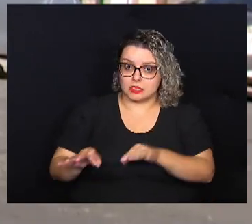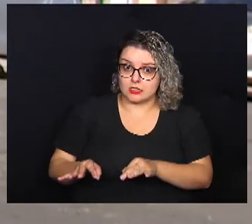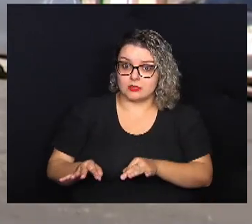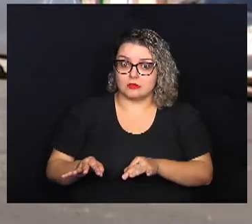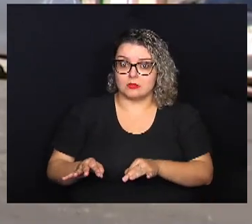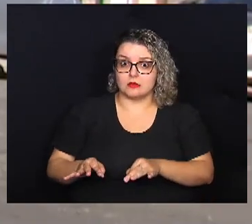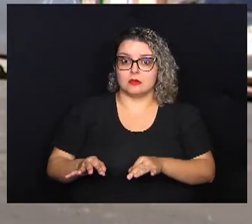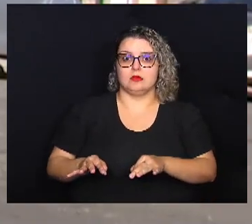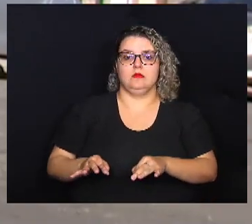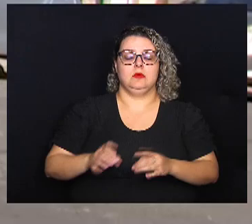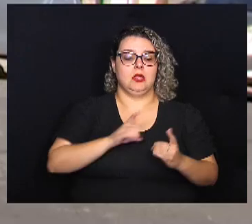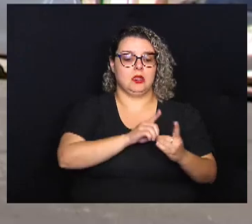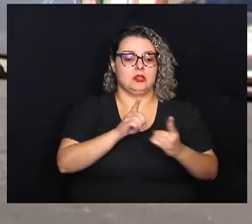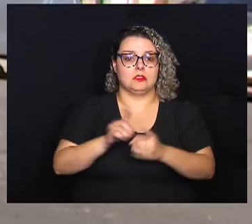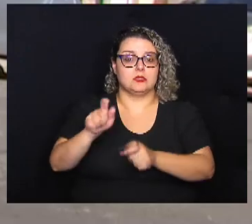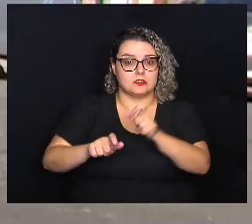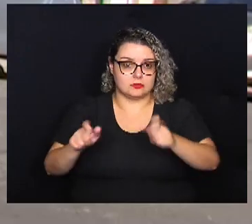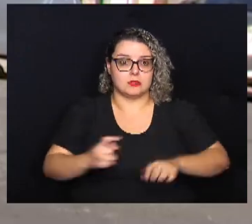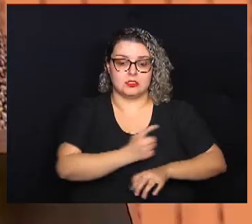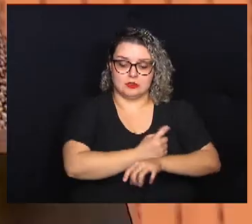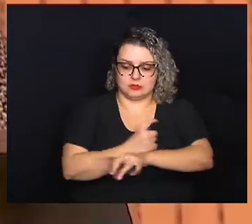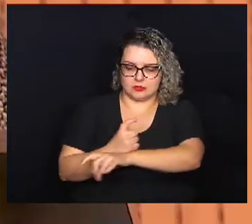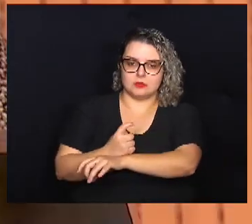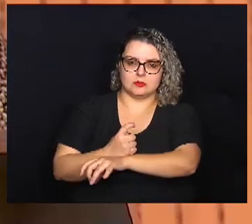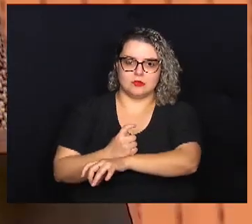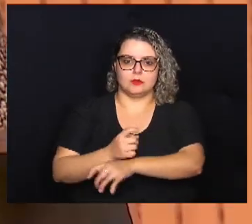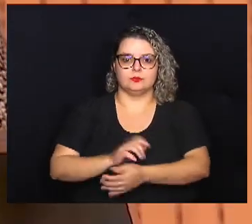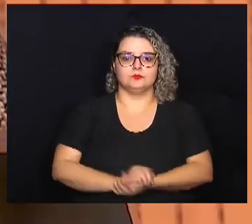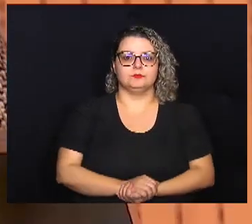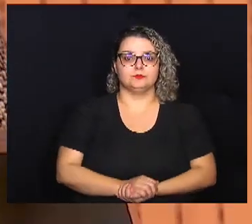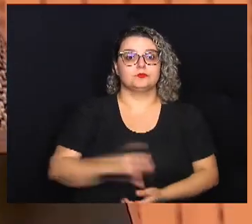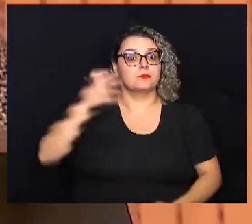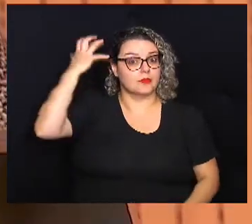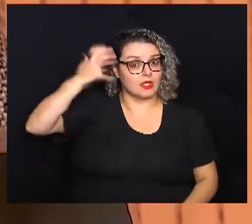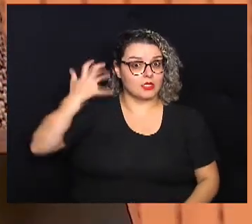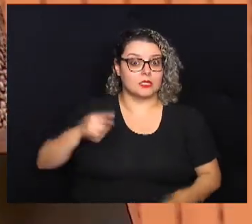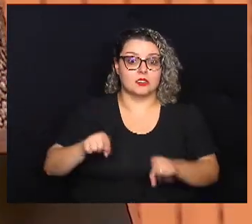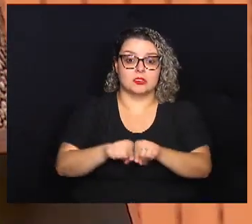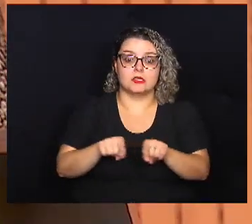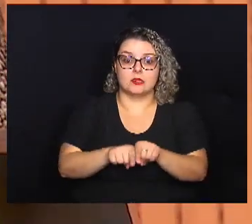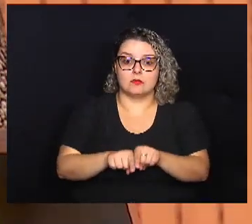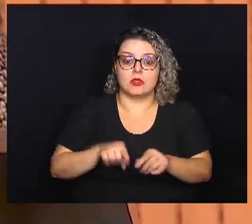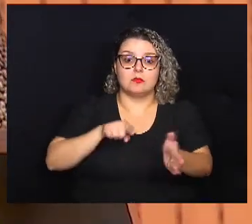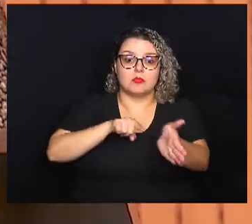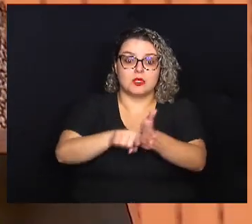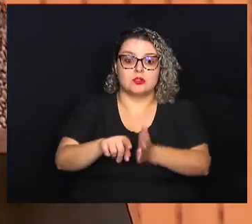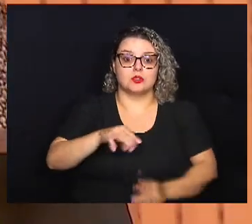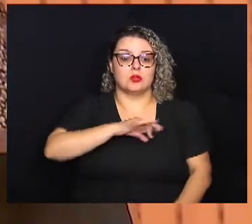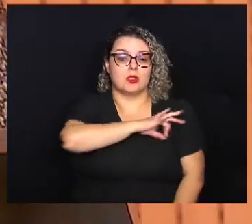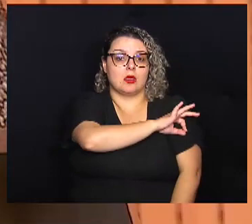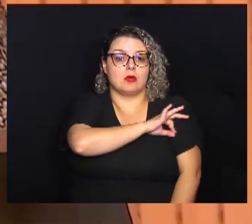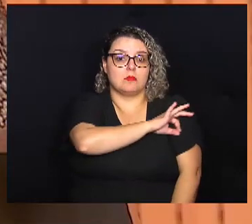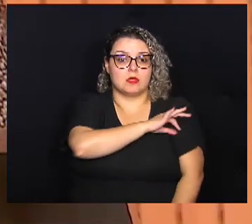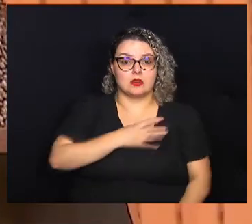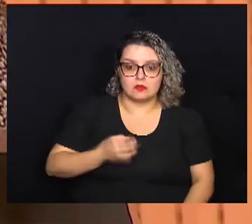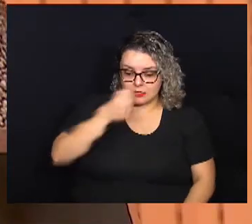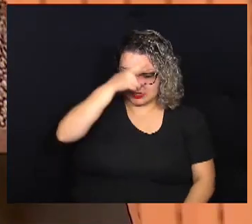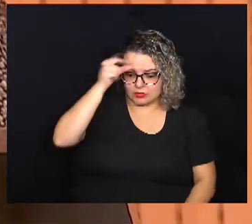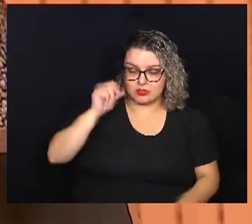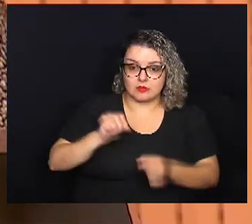as pessoas que forem picadas por escorpiões. Guida Calisto também questionou o que a prefeitura tem feito em